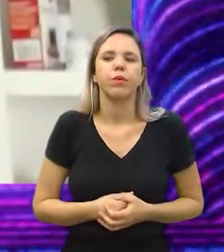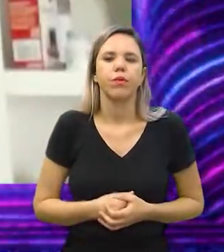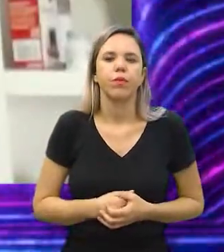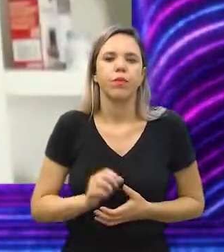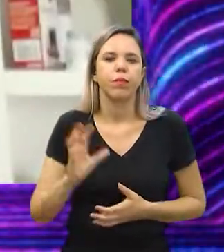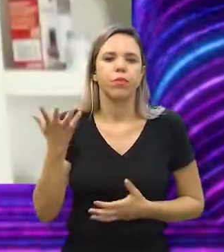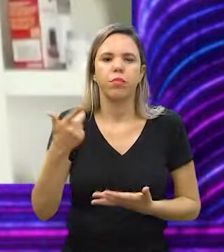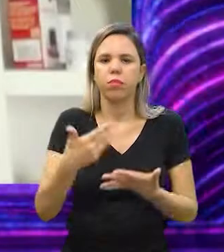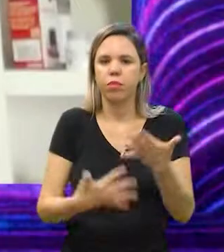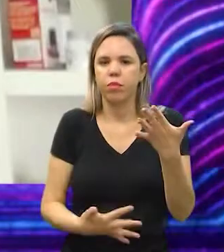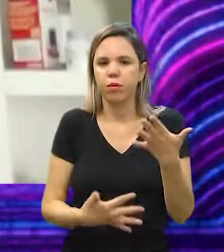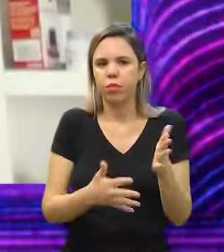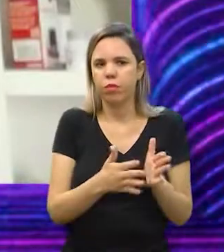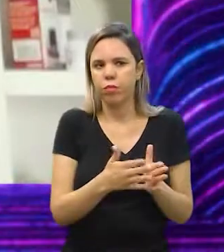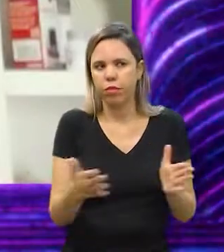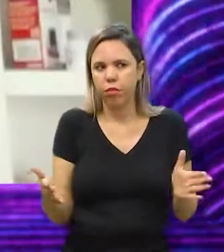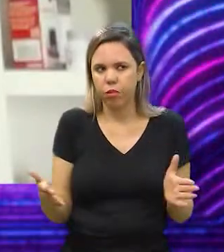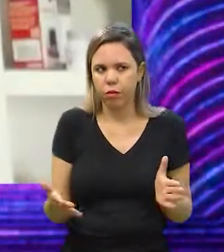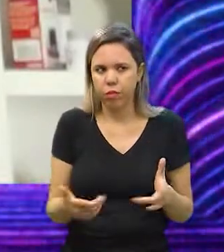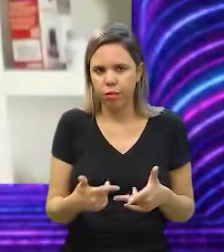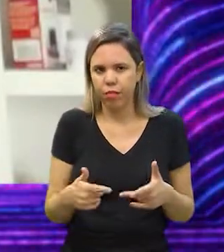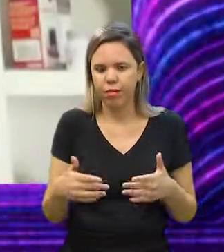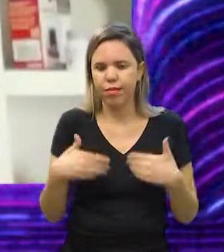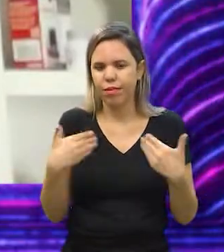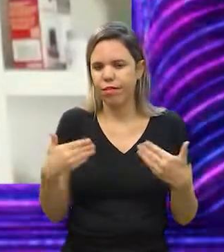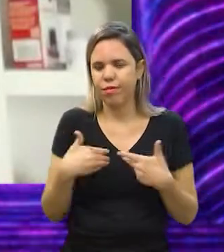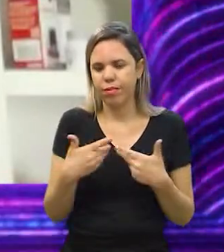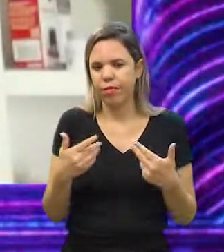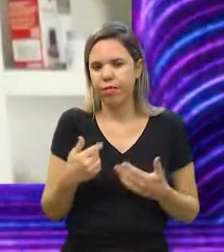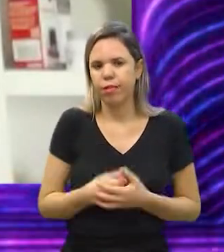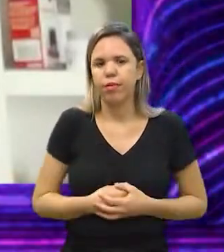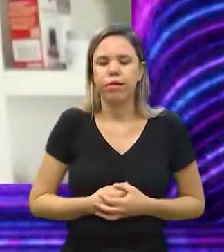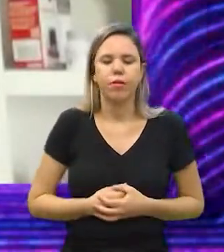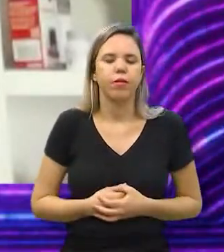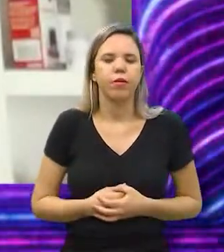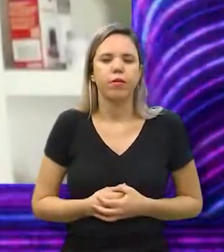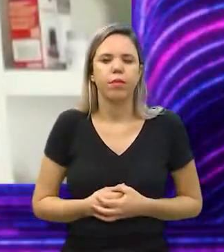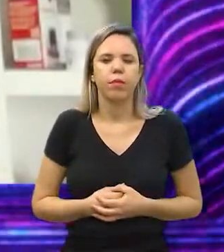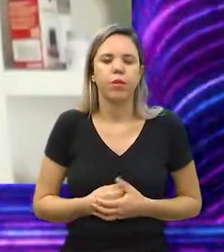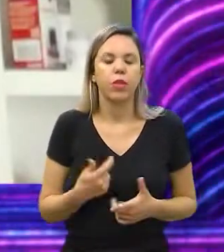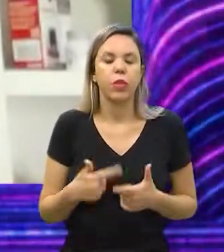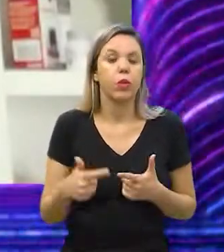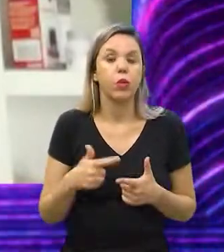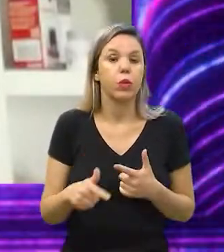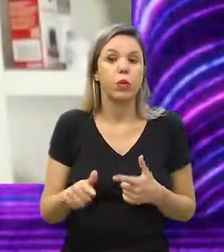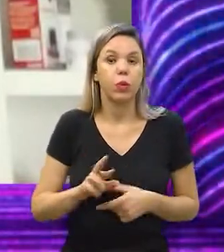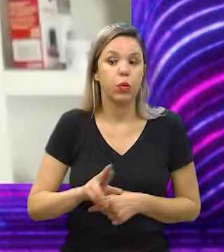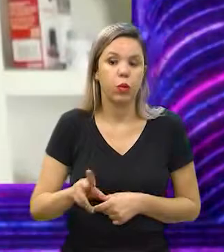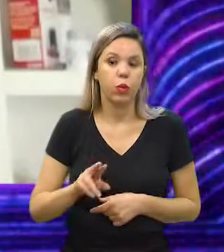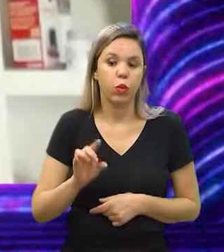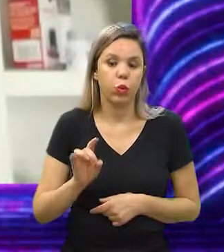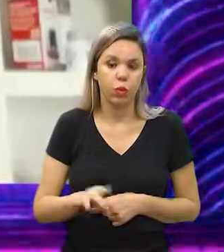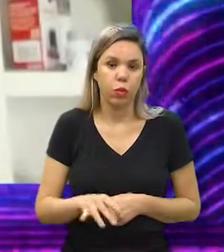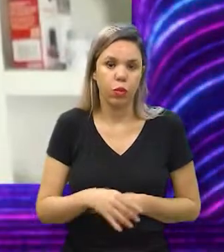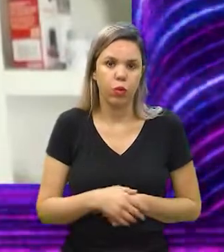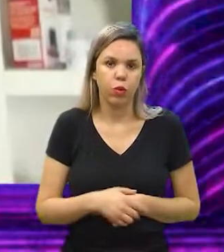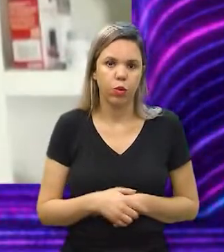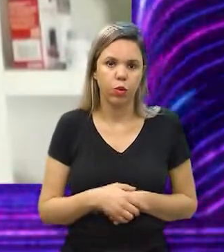e acontecem várias coisas divertidas. O grande problema não está